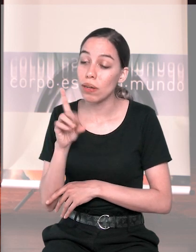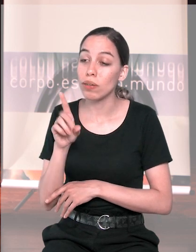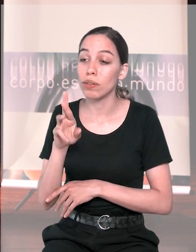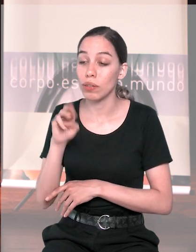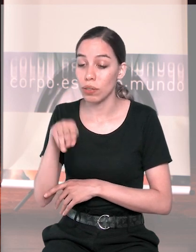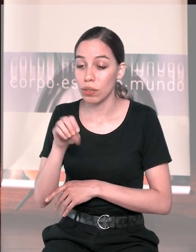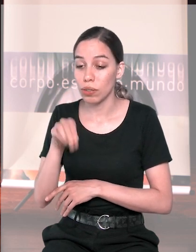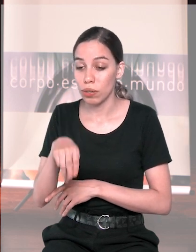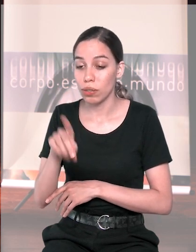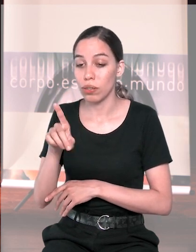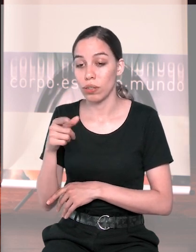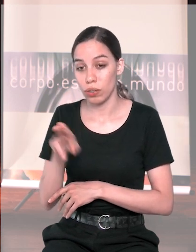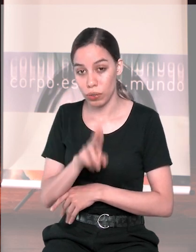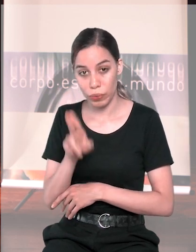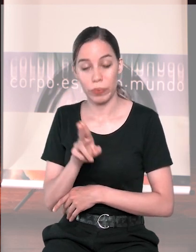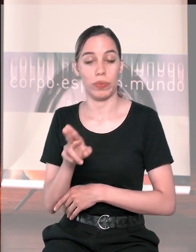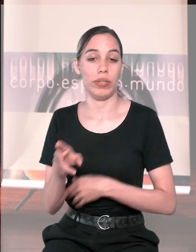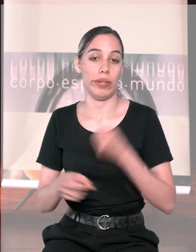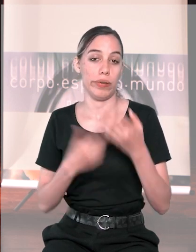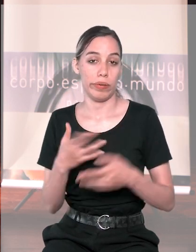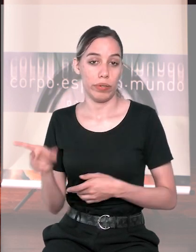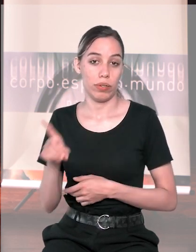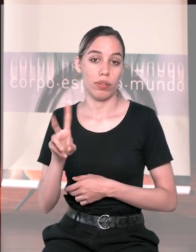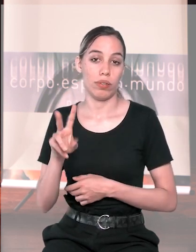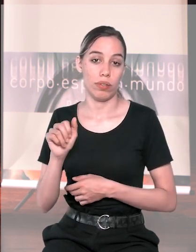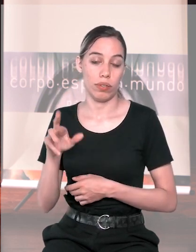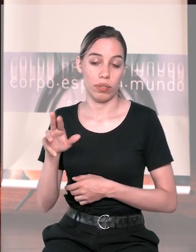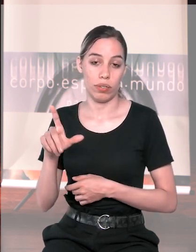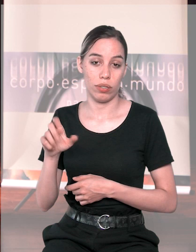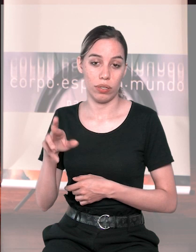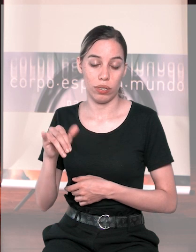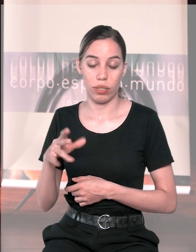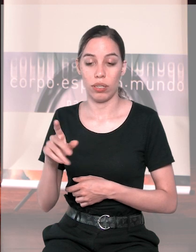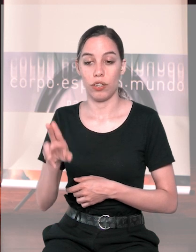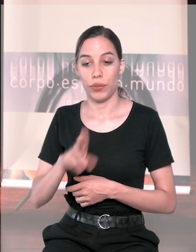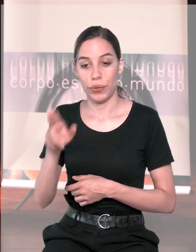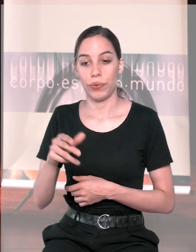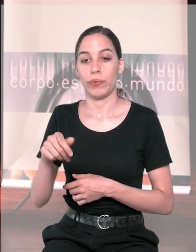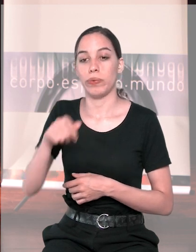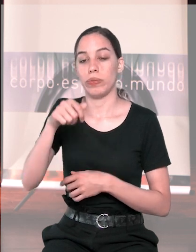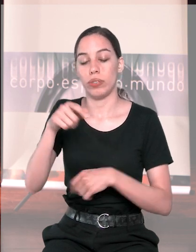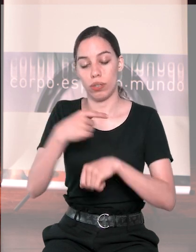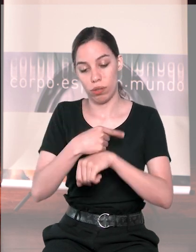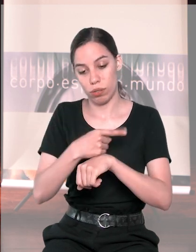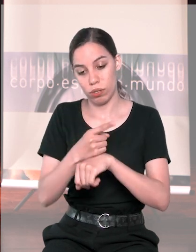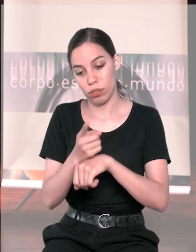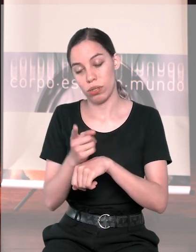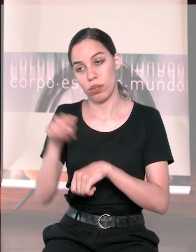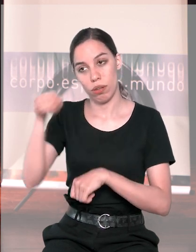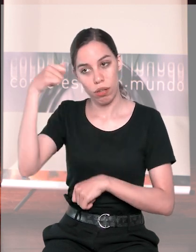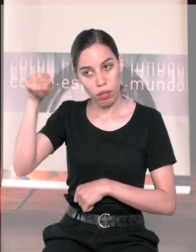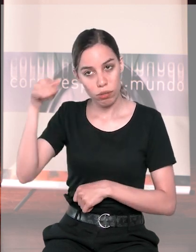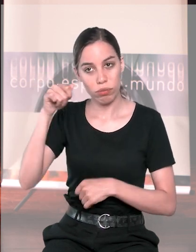columbário, e aí a cena muda, né, e vai para o columbário, toca o sino, né, do final da tarde, a tarde se